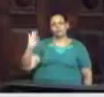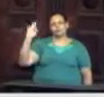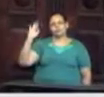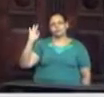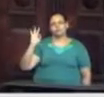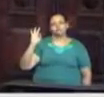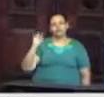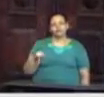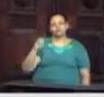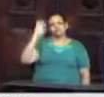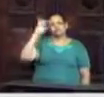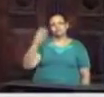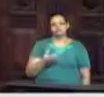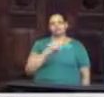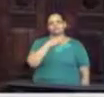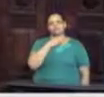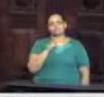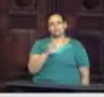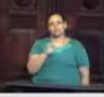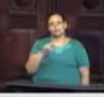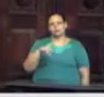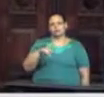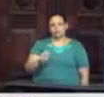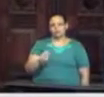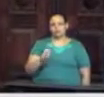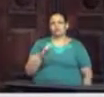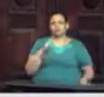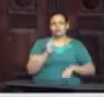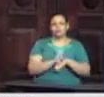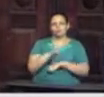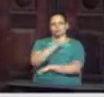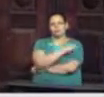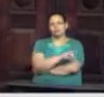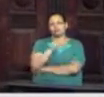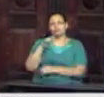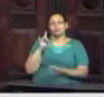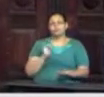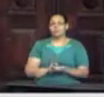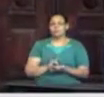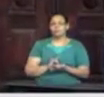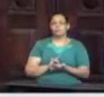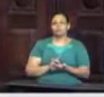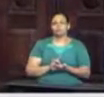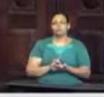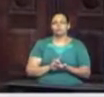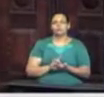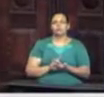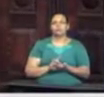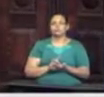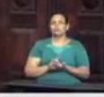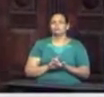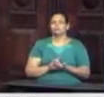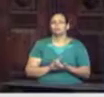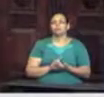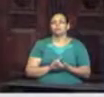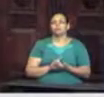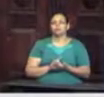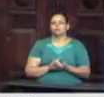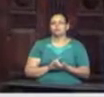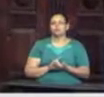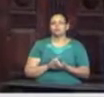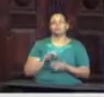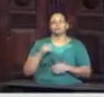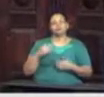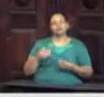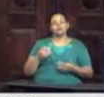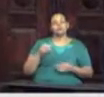para a saída desta crise do Estado do Rio de Janeiro. Esta que é a grande verdade. Não vamos de forma alguma conversar. E